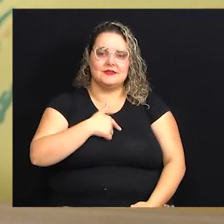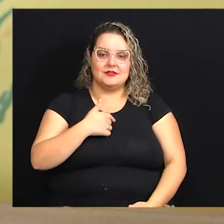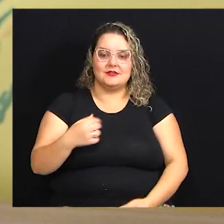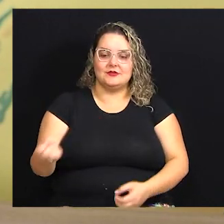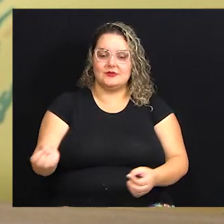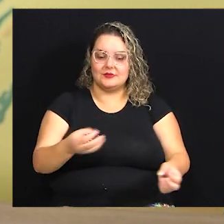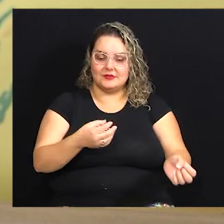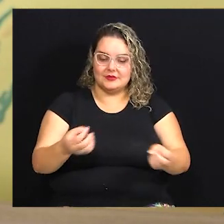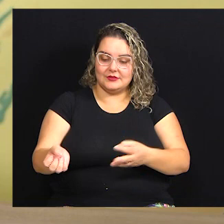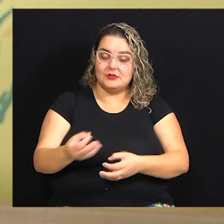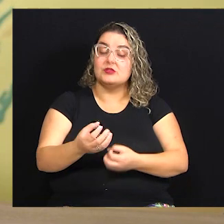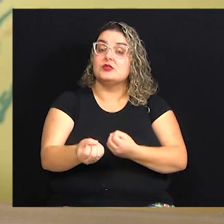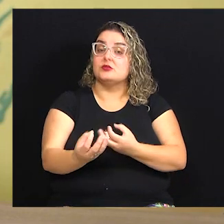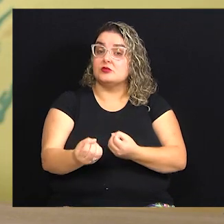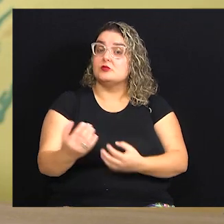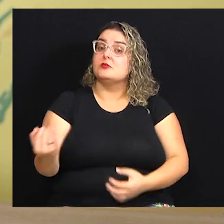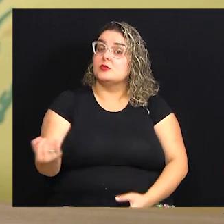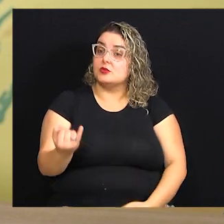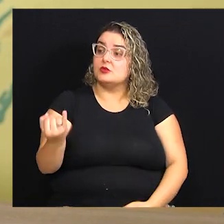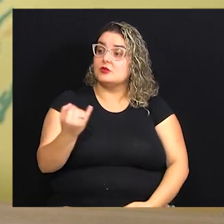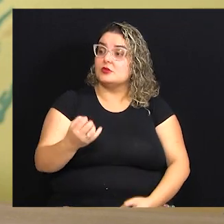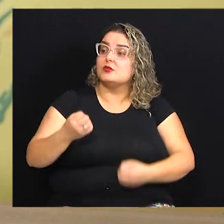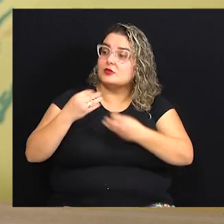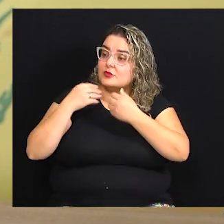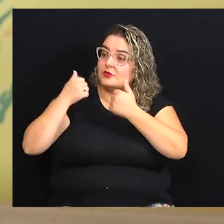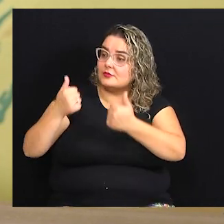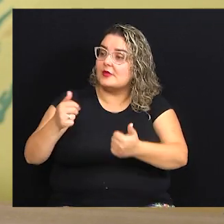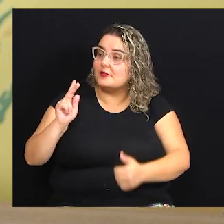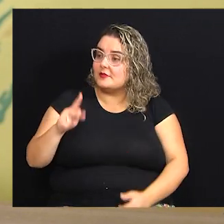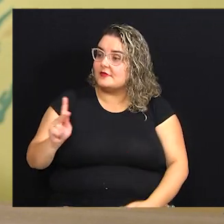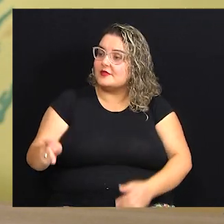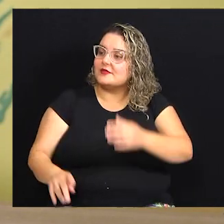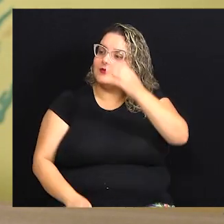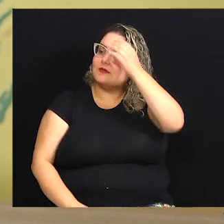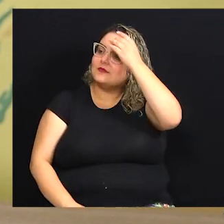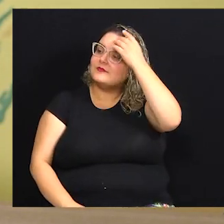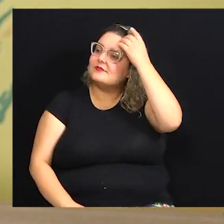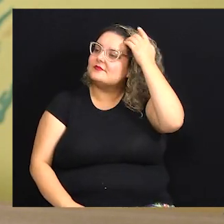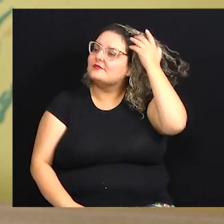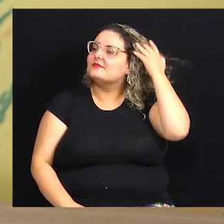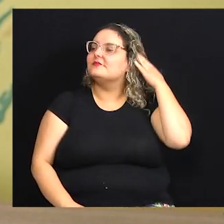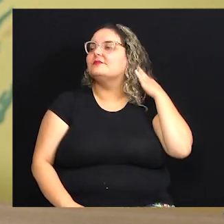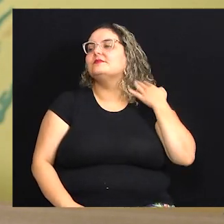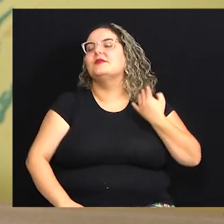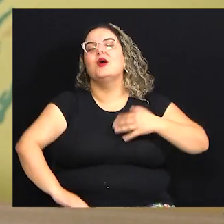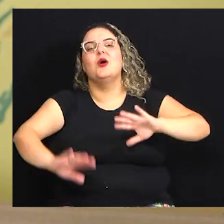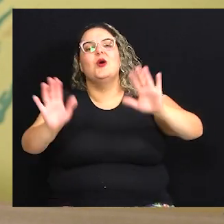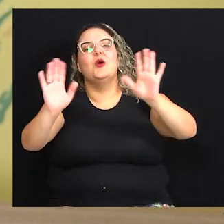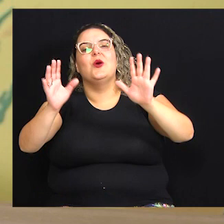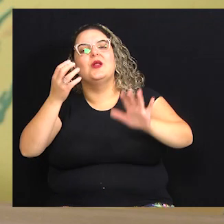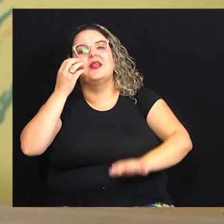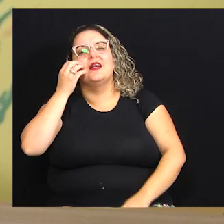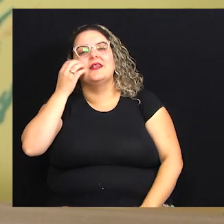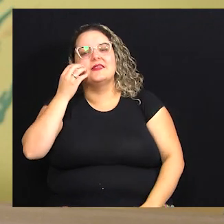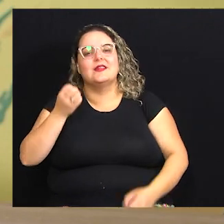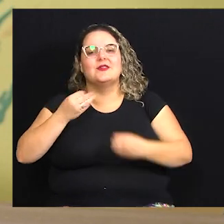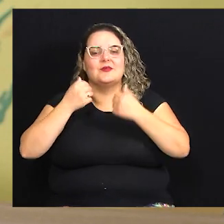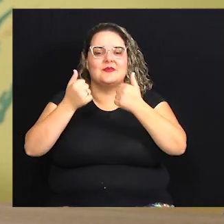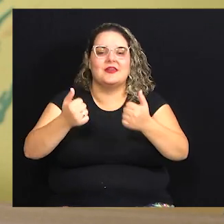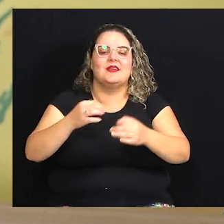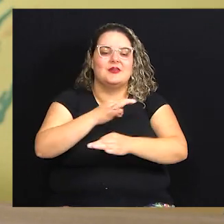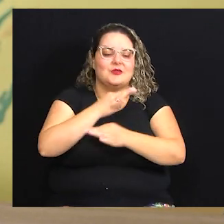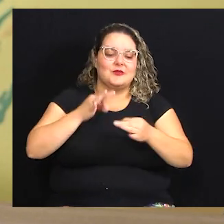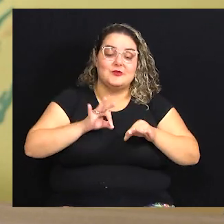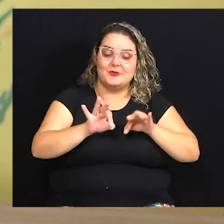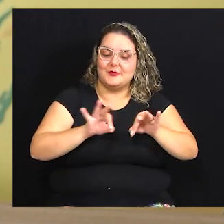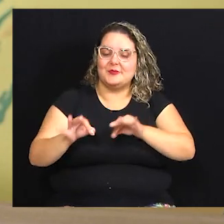nos atualizando informações importantes. Tudo bem, professor? Olá, André. Olá, pessoal. Tudo bem? Tudo está